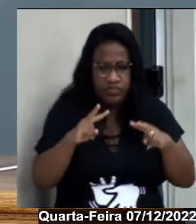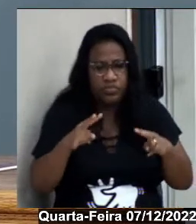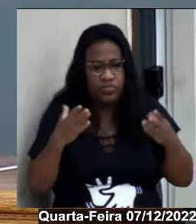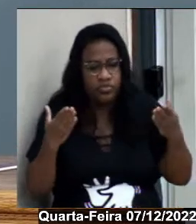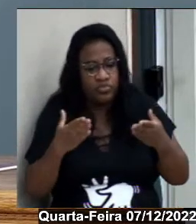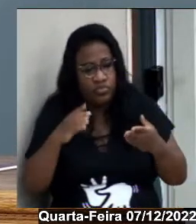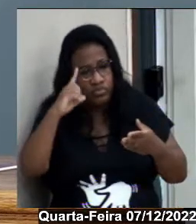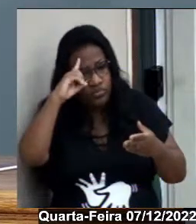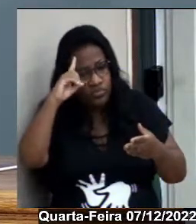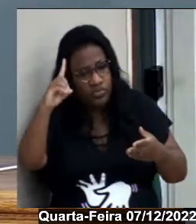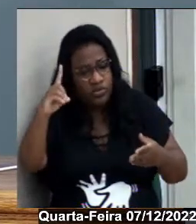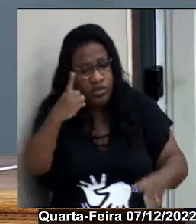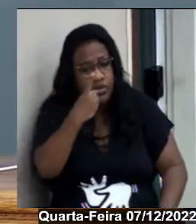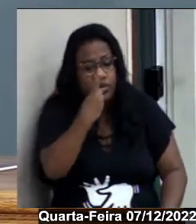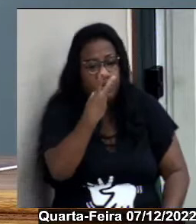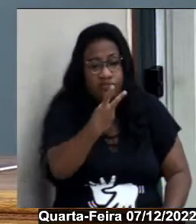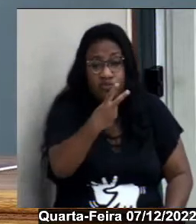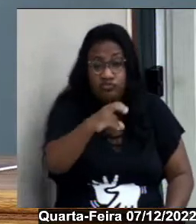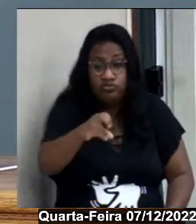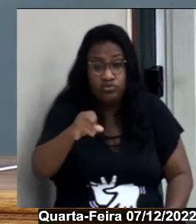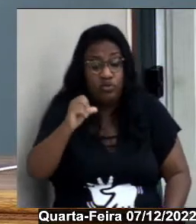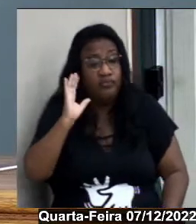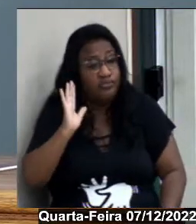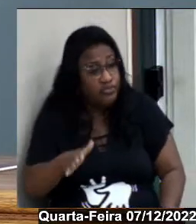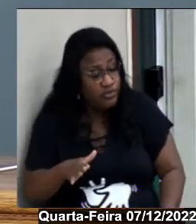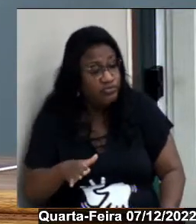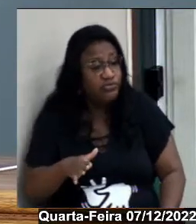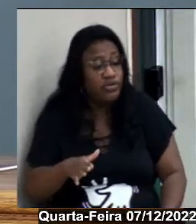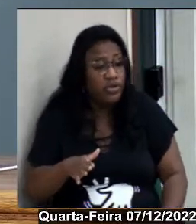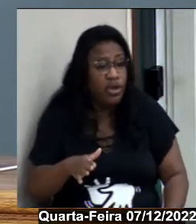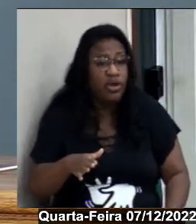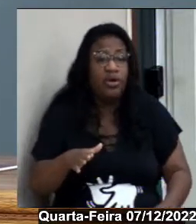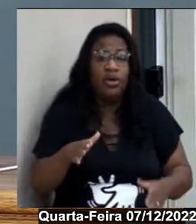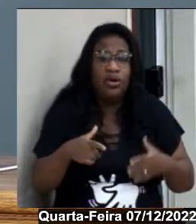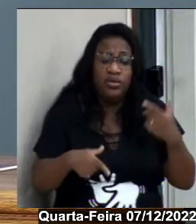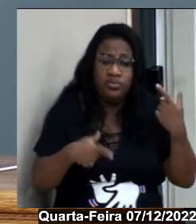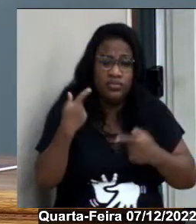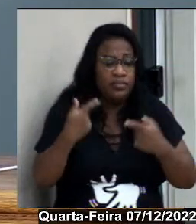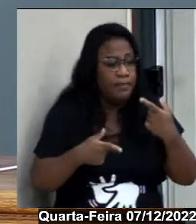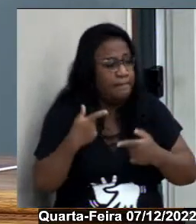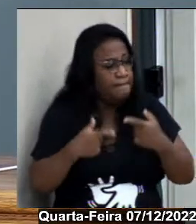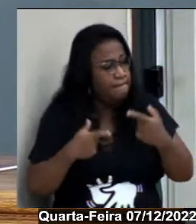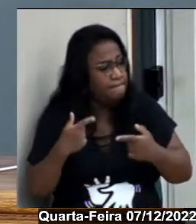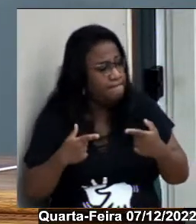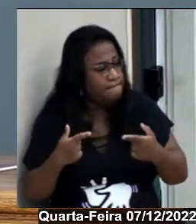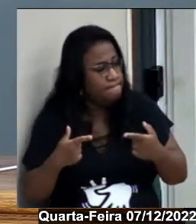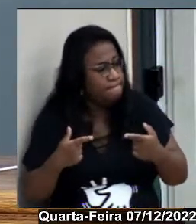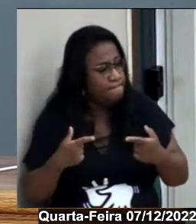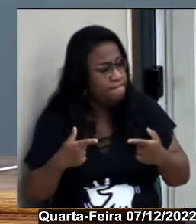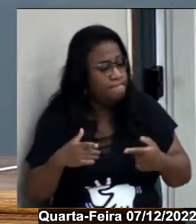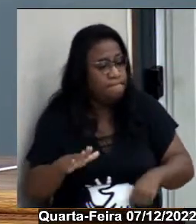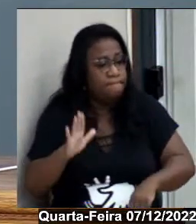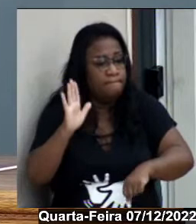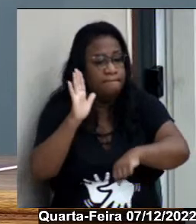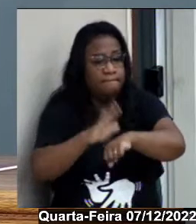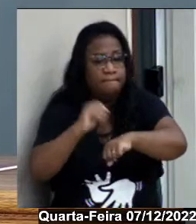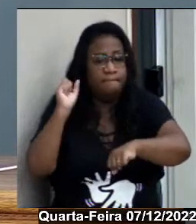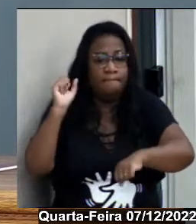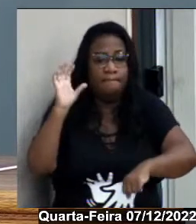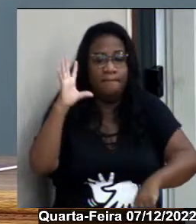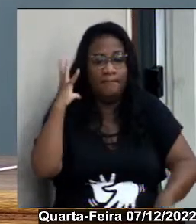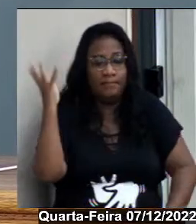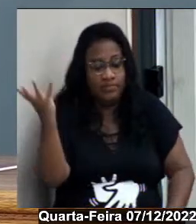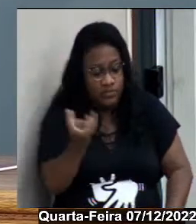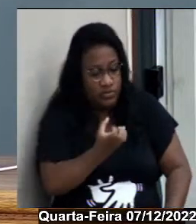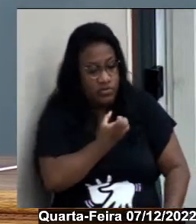Foi dia 29 discutido isso aqui, gente. Pelo amor de Deus, agora quer fazer show? Não tinha que chamar vereador, tinha que chamar salvador